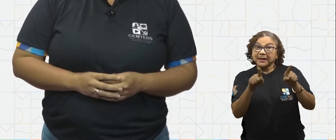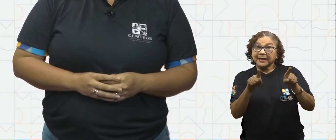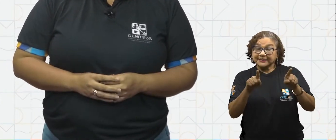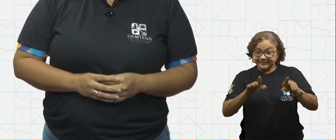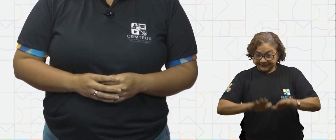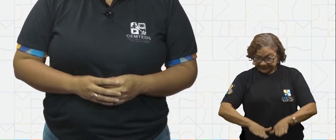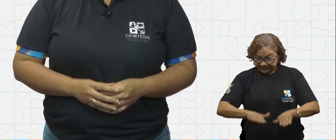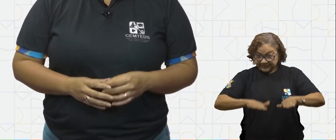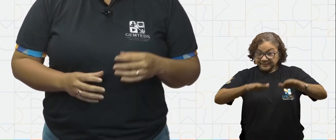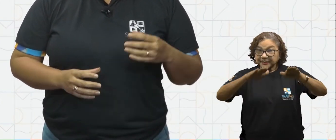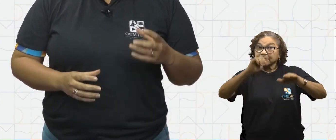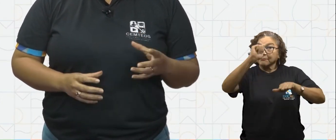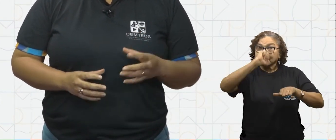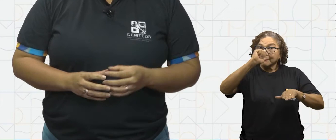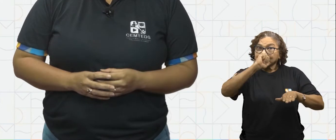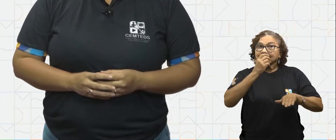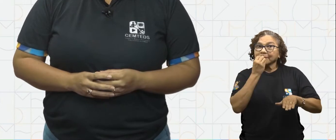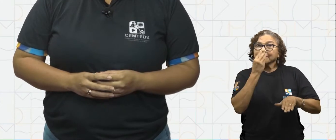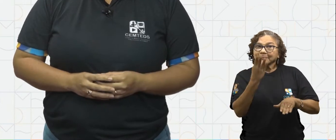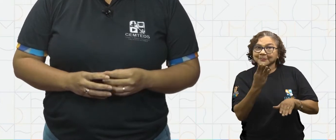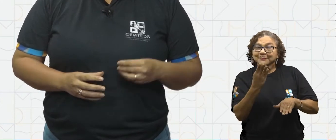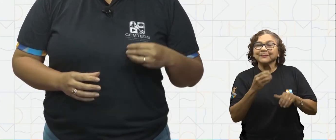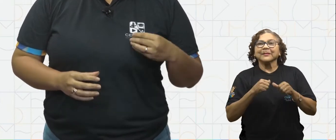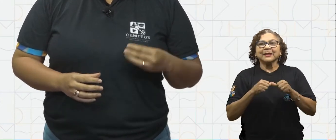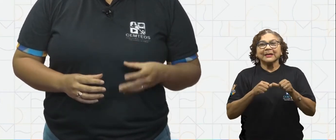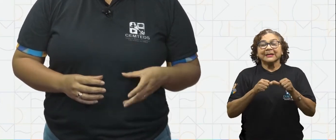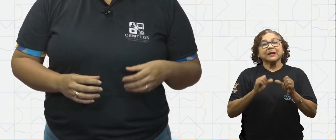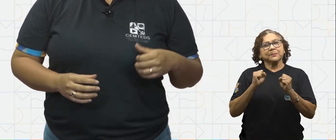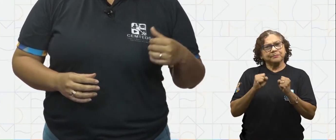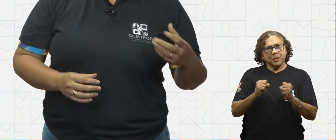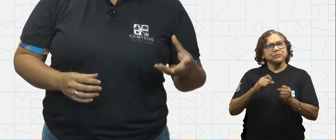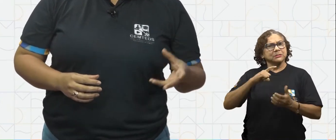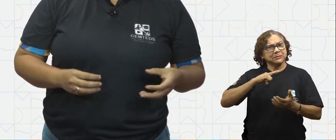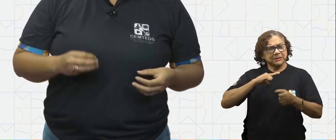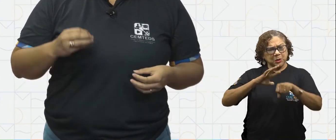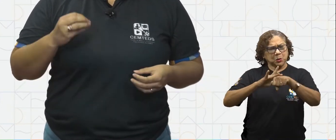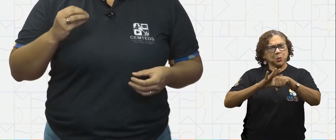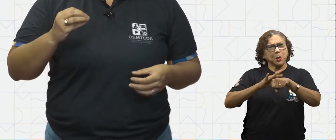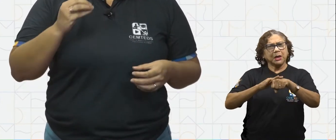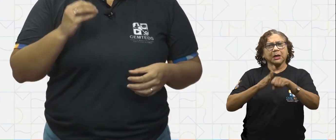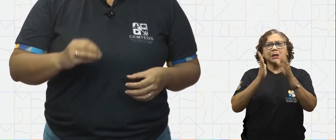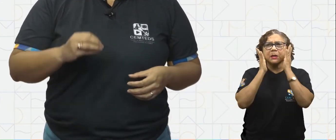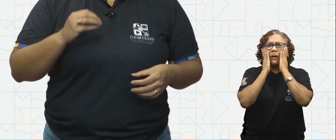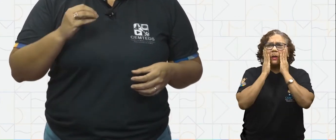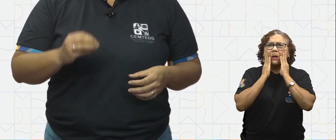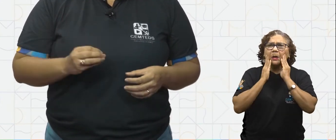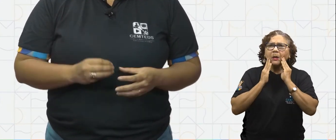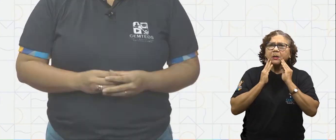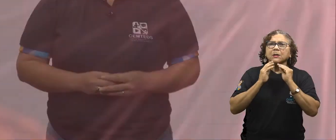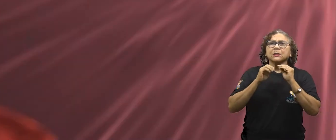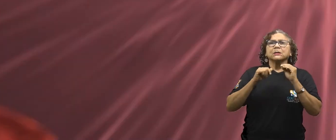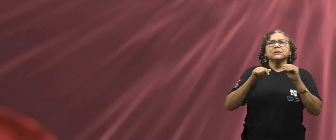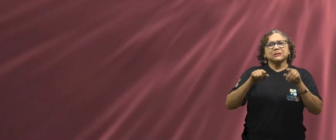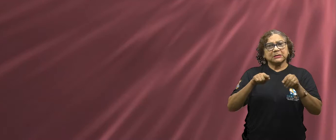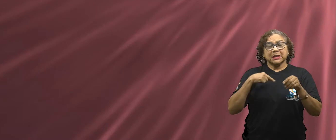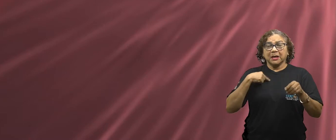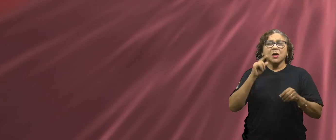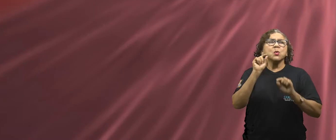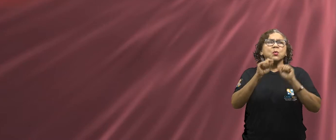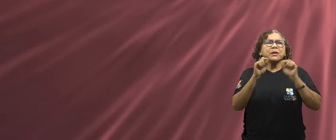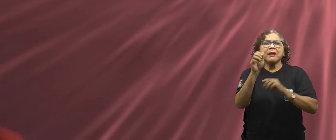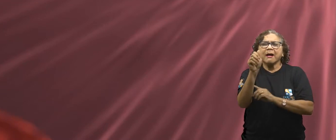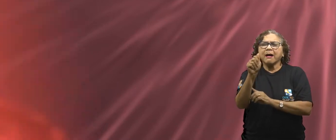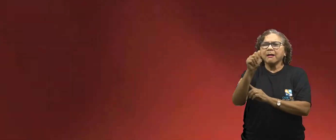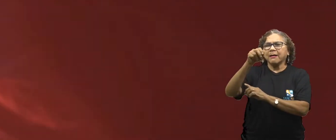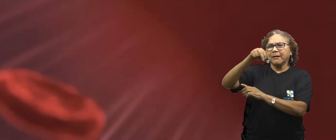crescimento nas crianças. A desnutrição pode levar a doenças como anemia e hipotireoidismo. A anemia